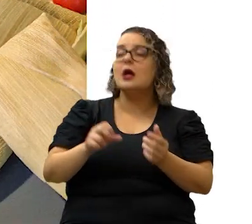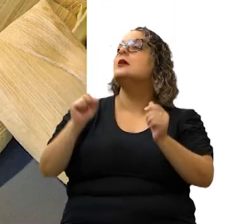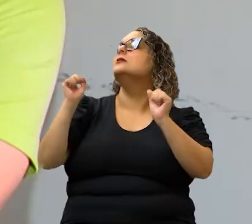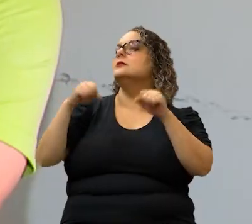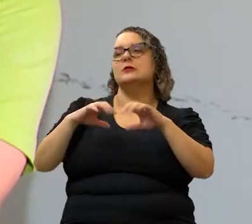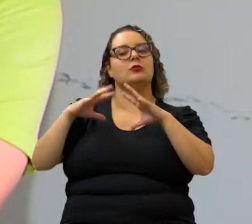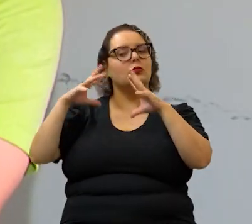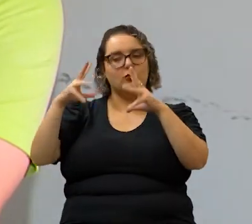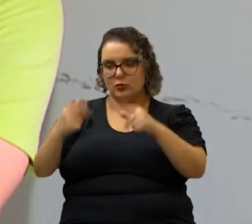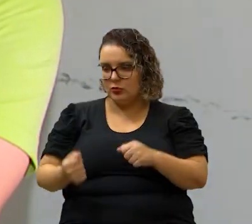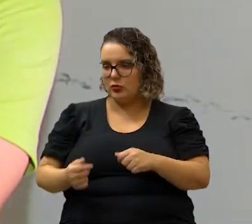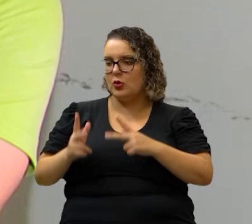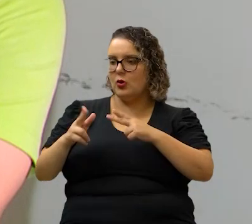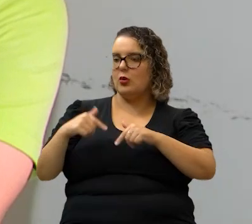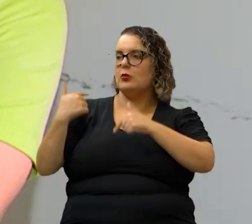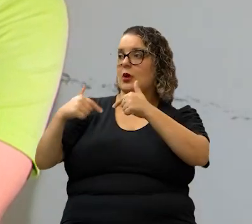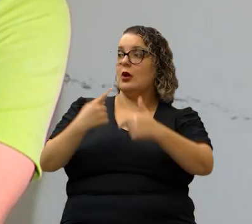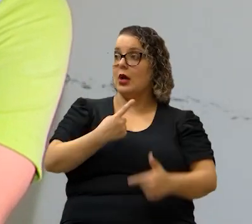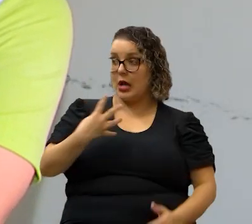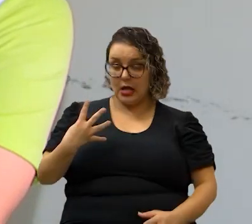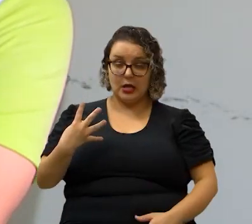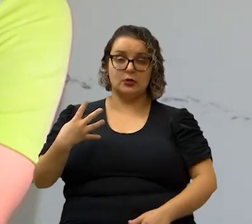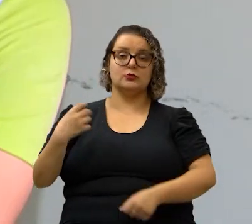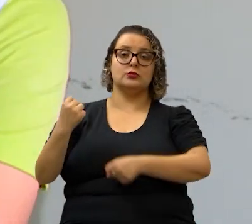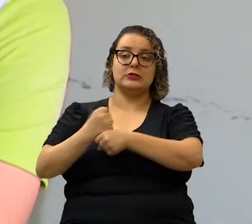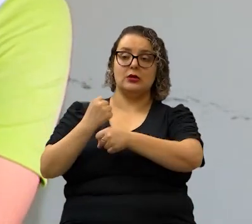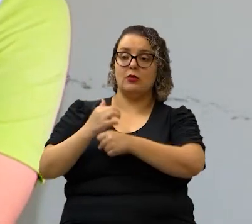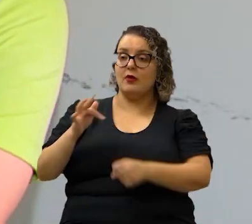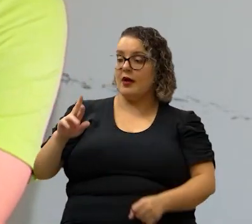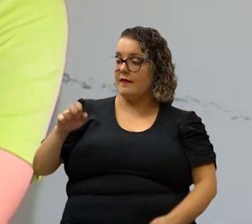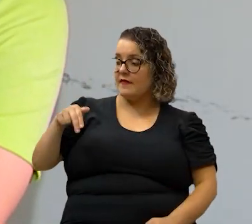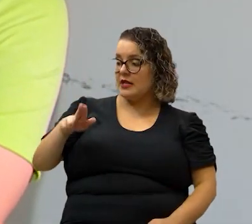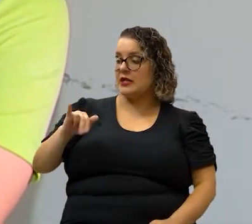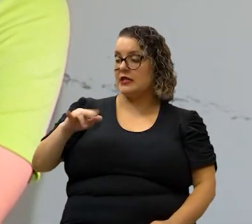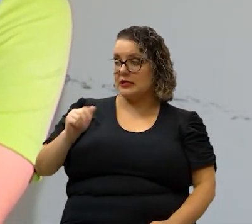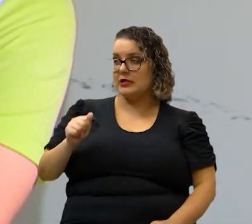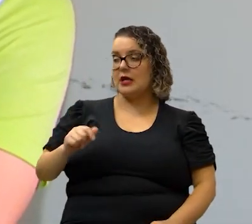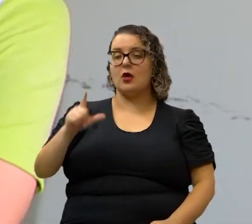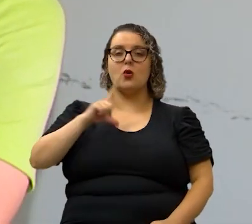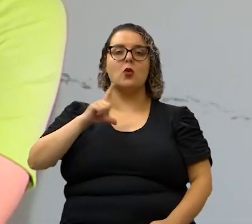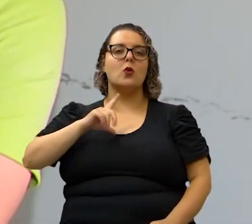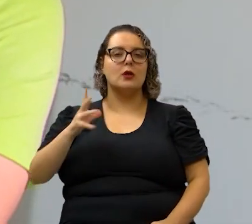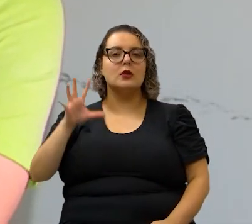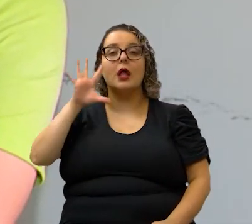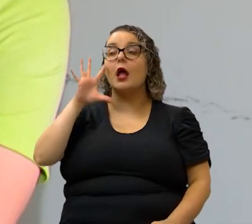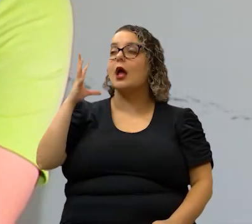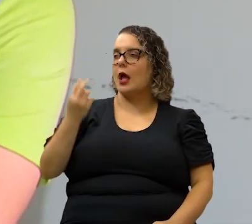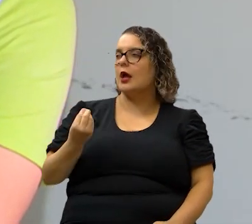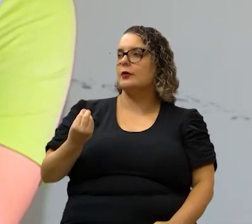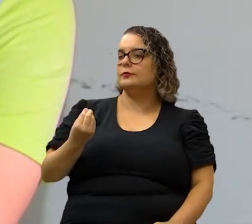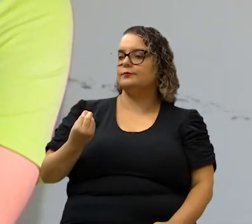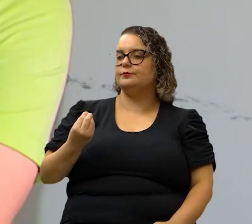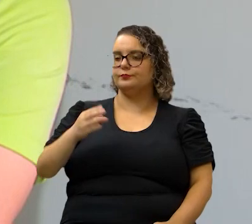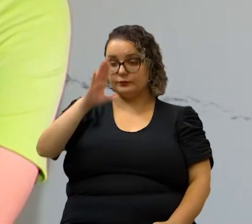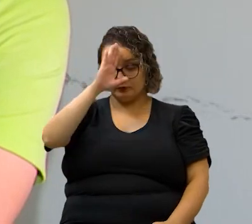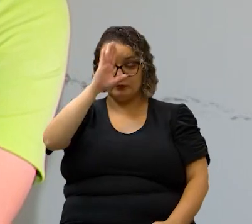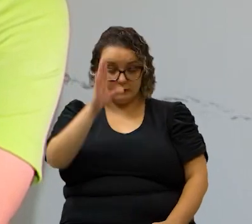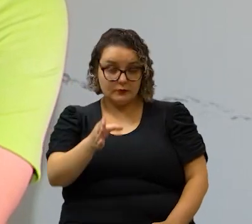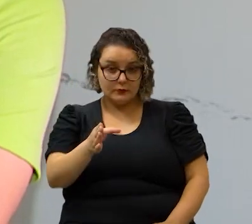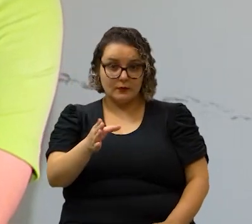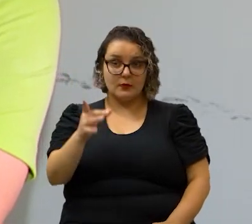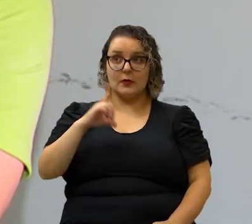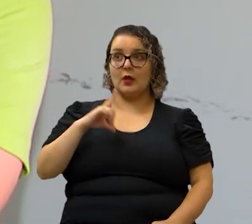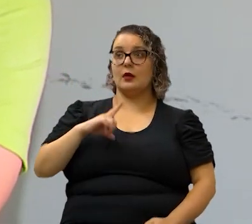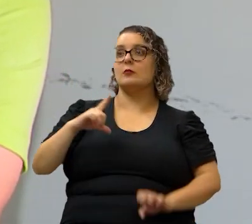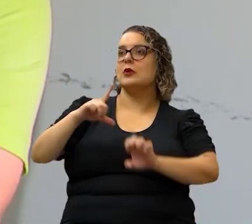Sim, tudo. Como eu trabalhei 14 anos com franquia, eu tenho, querendo ou não, esse conhecimento do principal